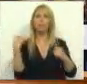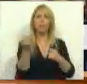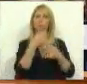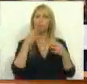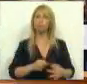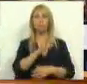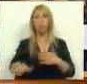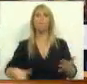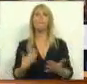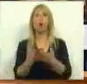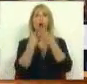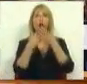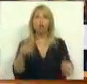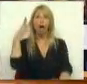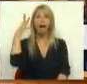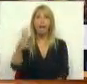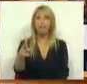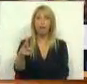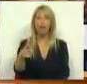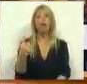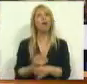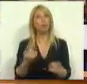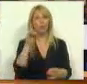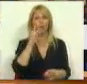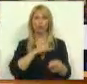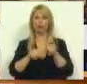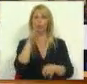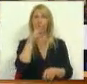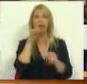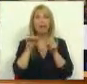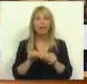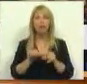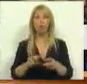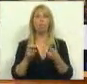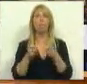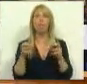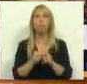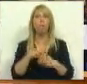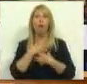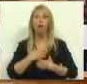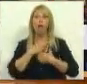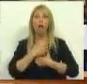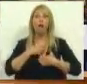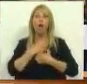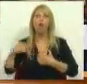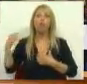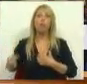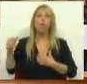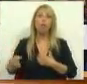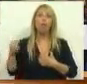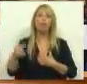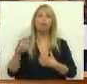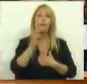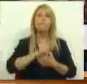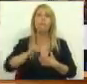resolva no dia de amanhã. Porque, Sras. e Srs. Deputados, este é um problema que atormenta todos os dias milhares de